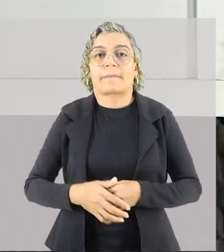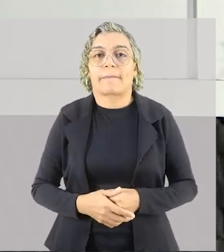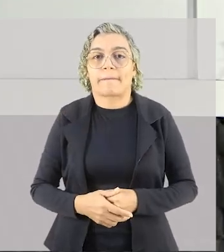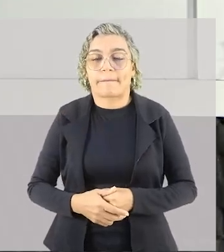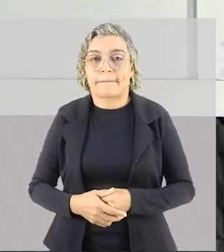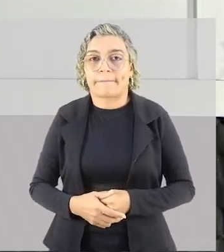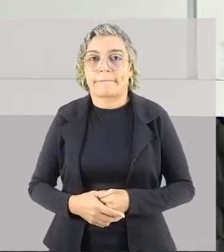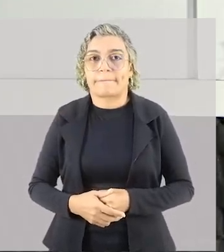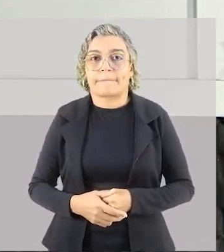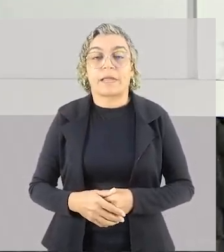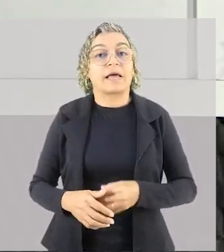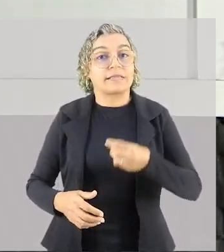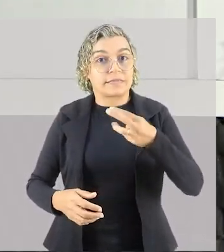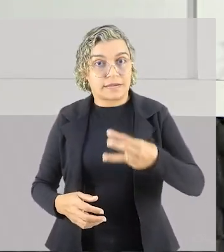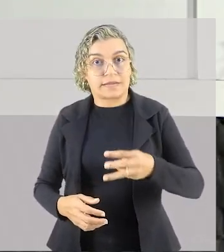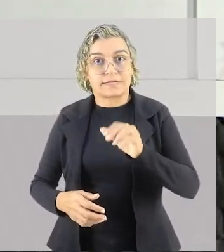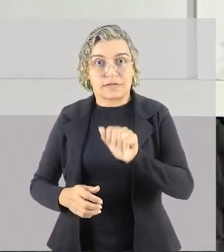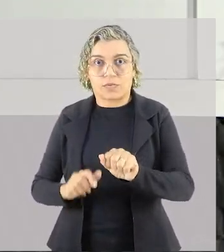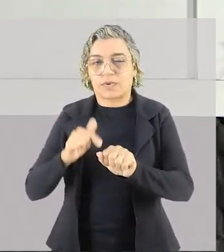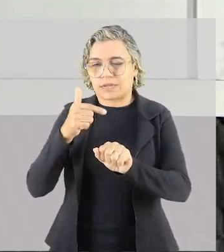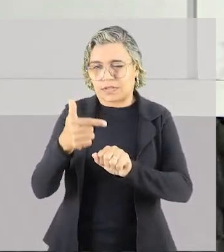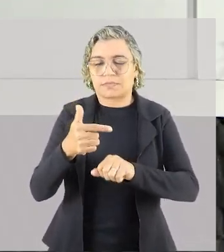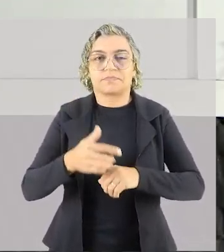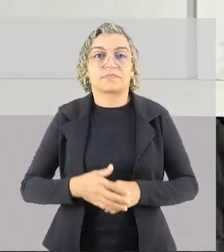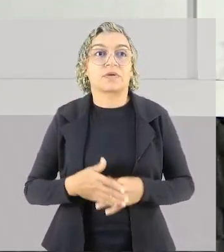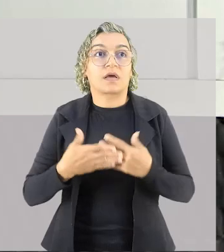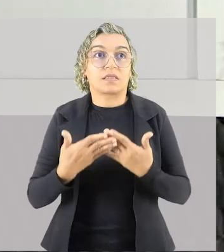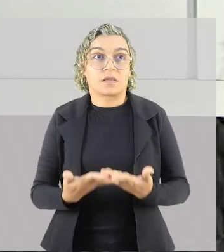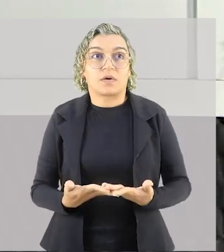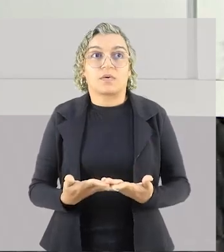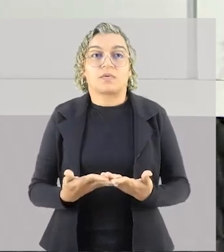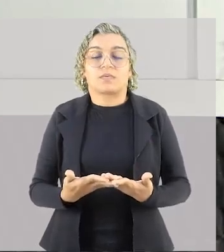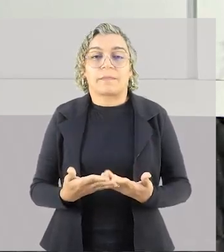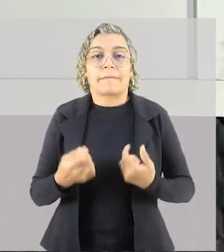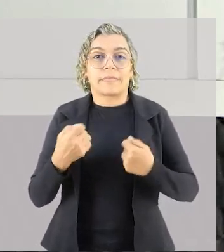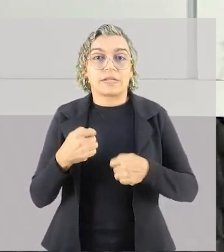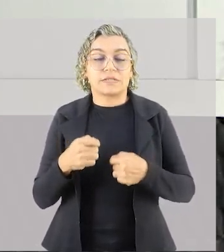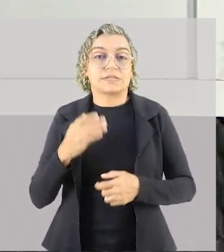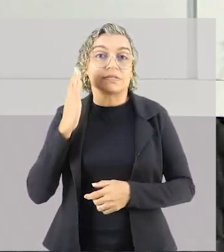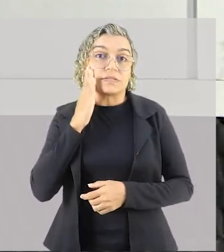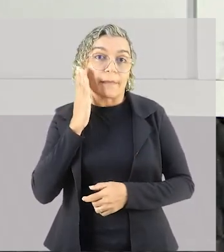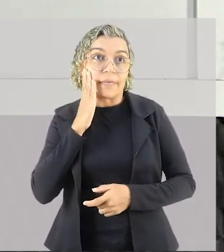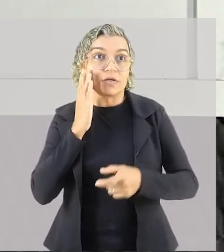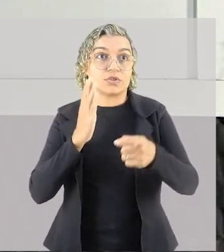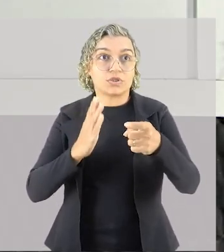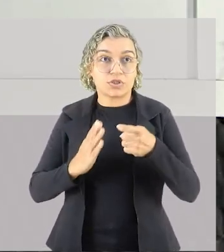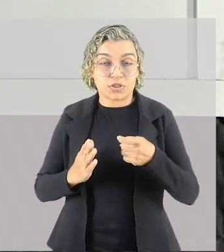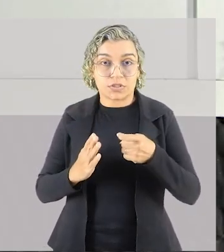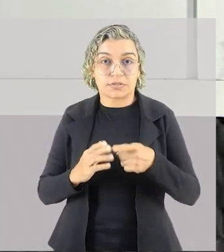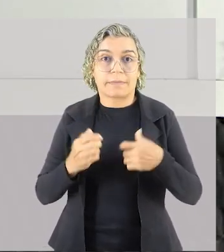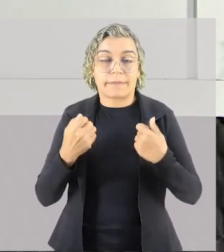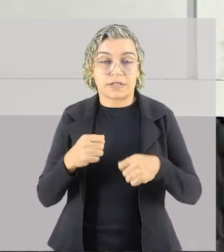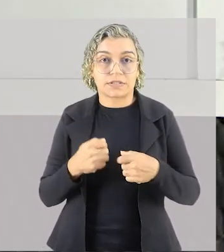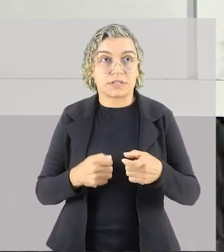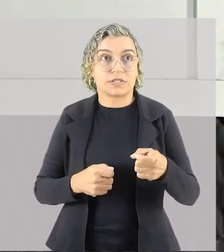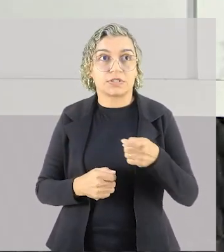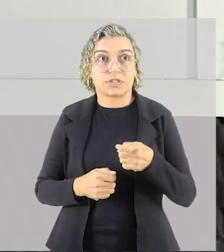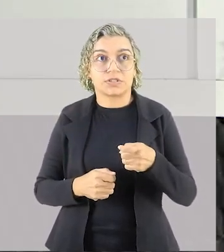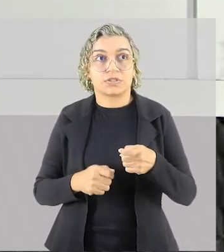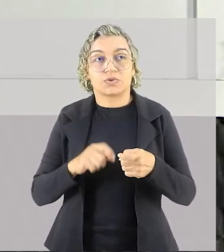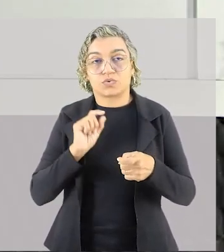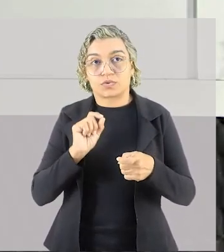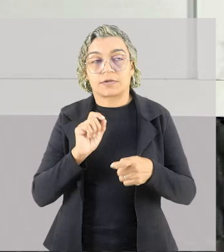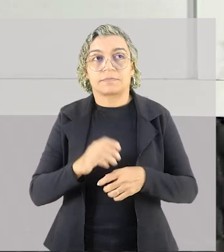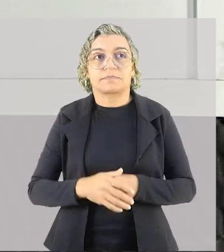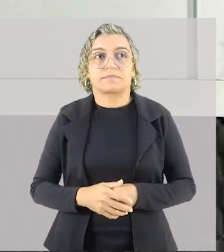Né? Bom, eu tenho que encontrar o x em função de A, né? Então eu tenho que isolar aí esse x. Vou